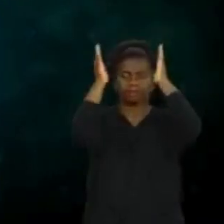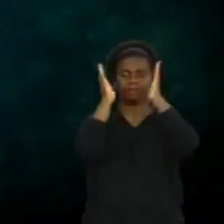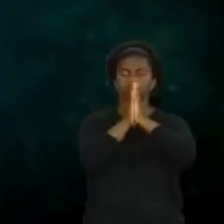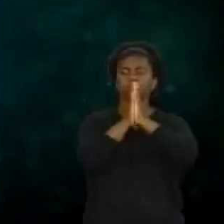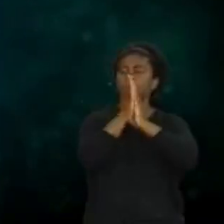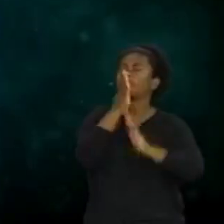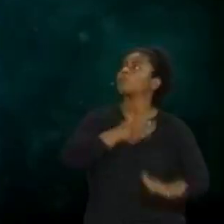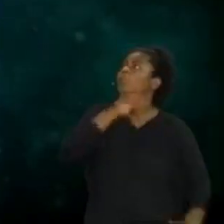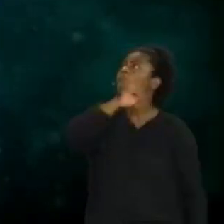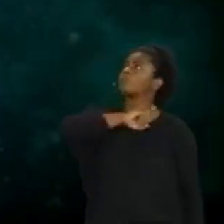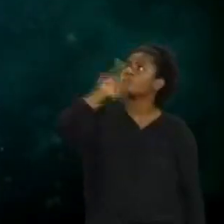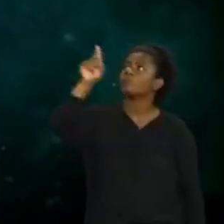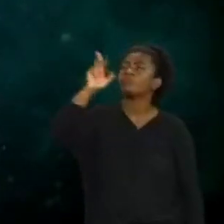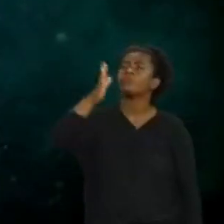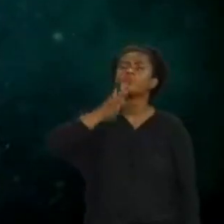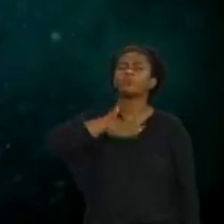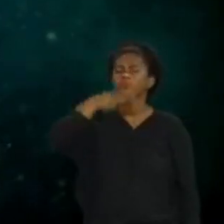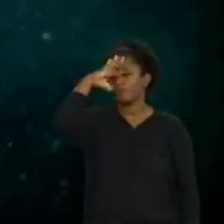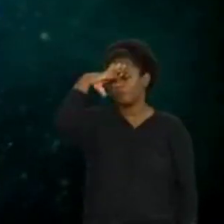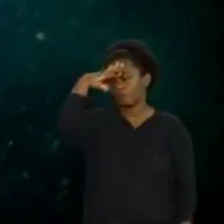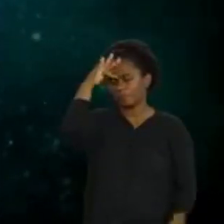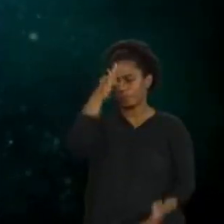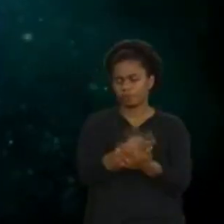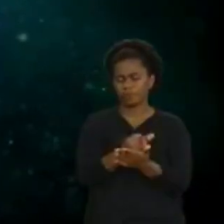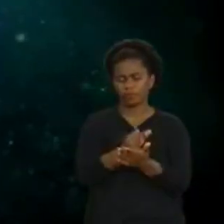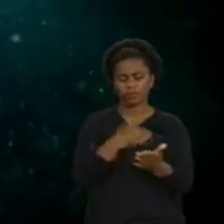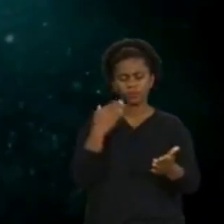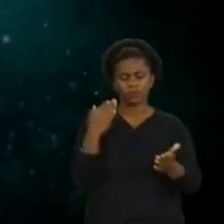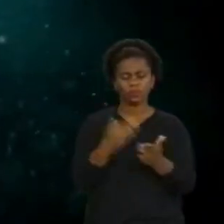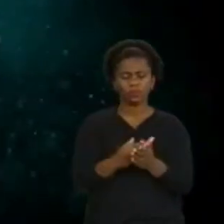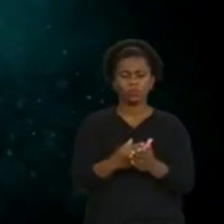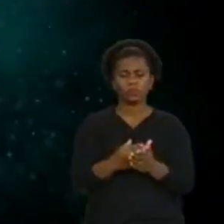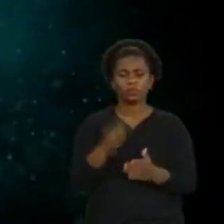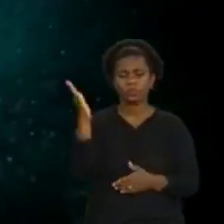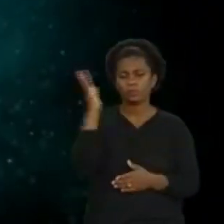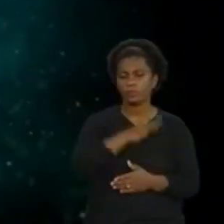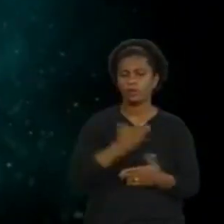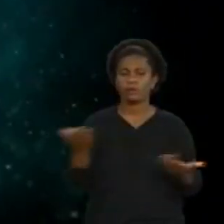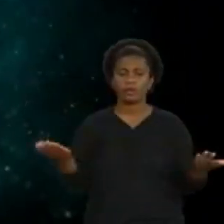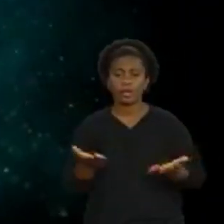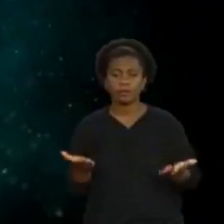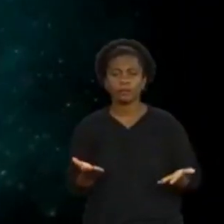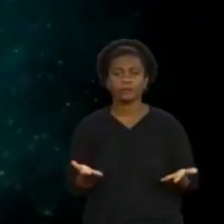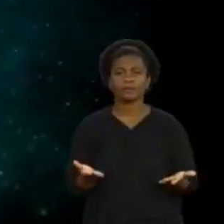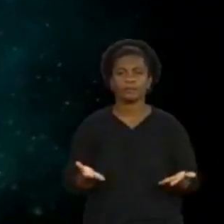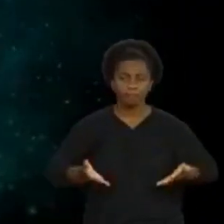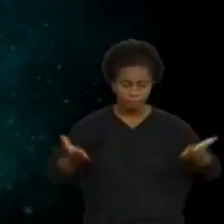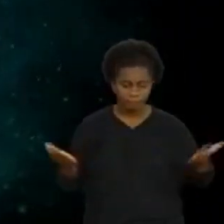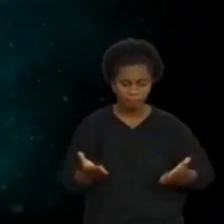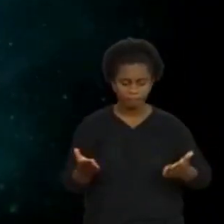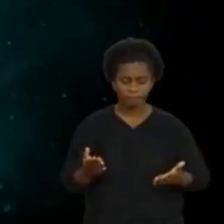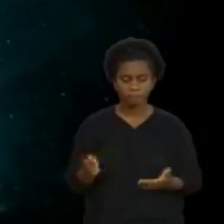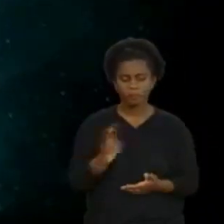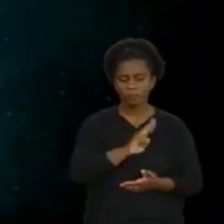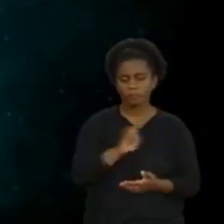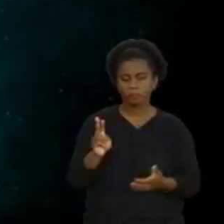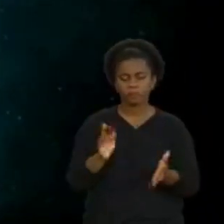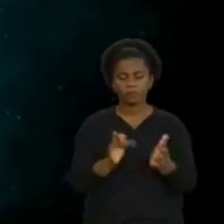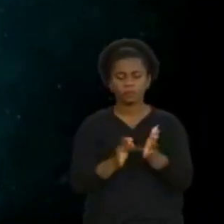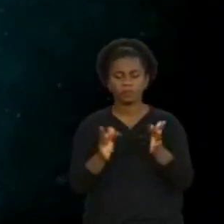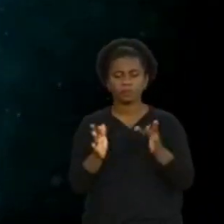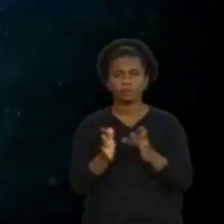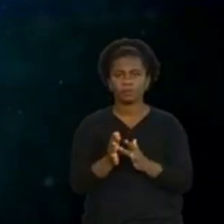fé, todo mal agora, agora, em nome de